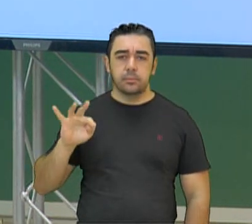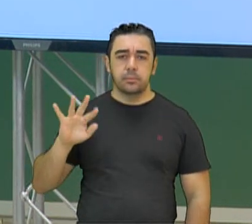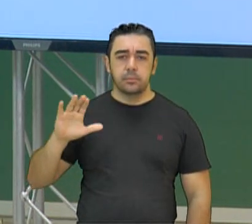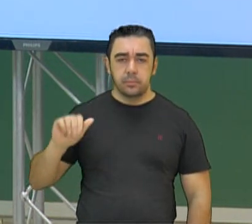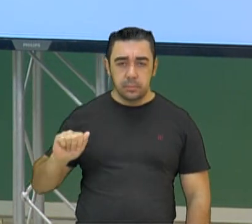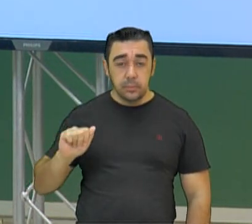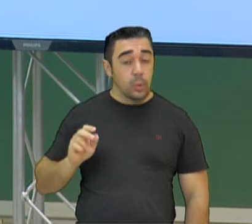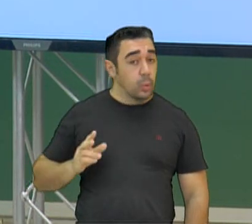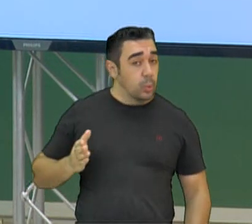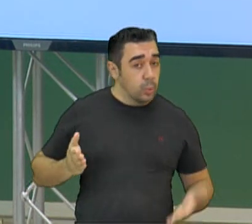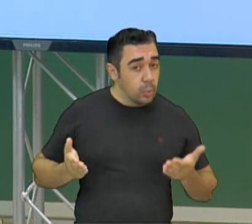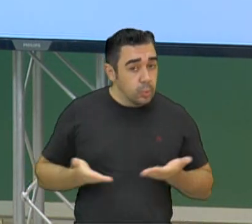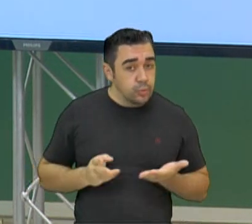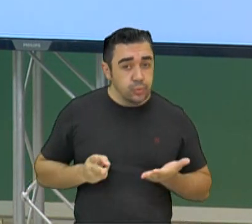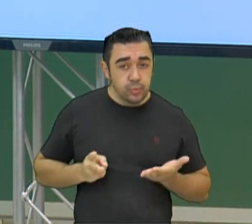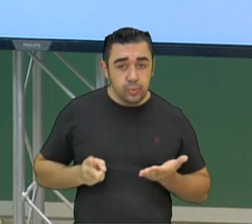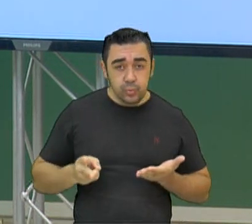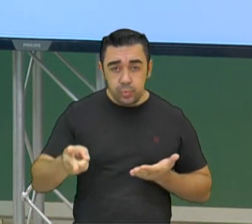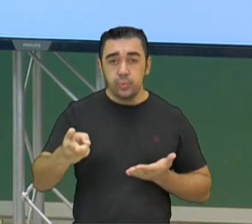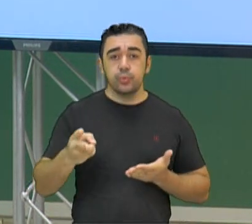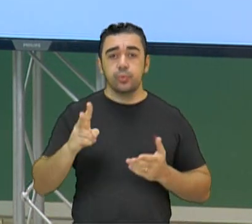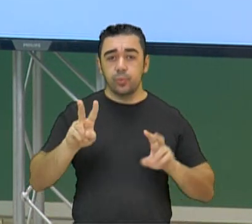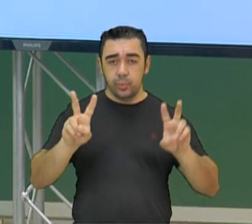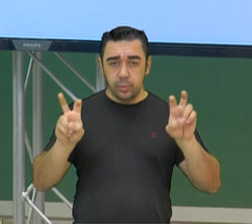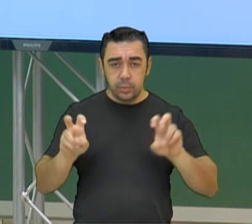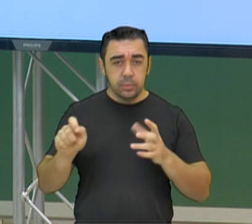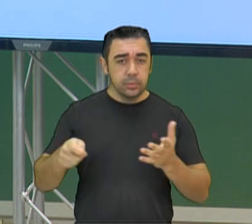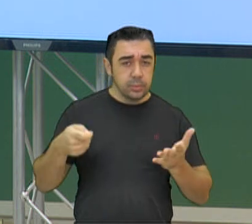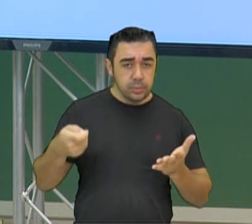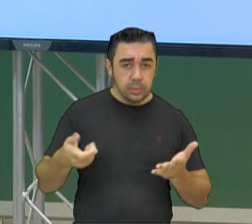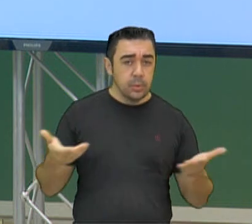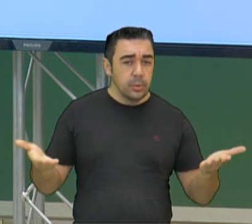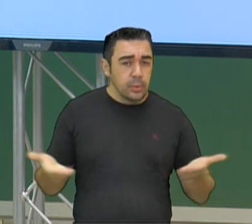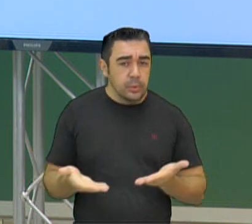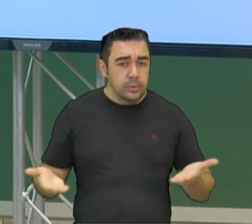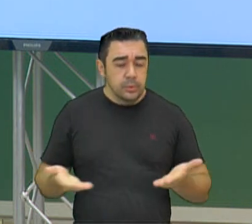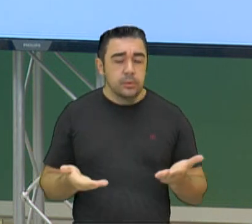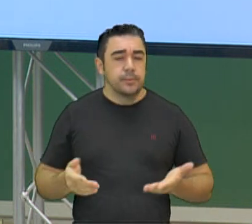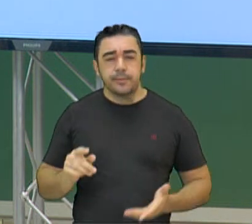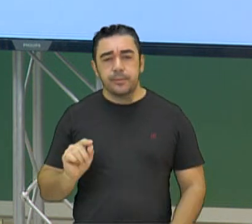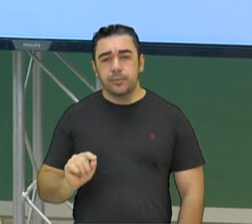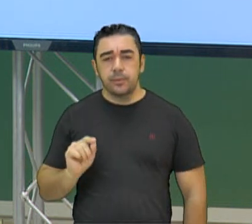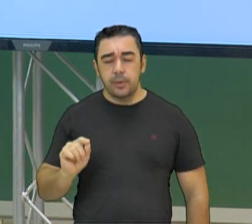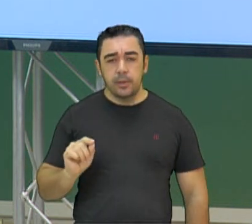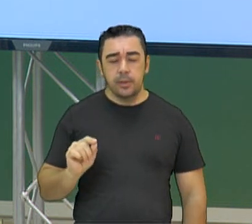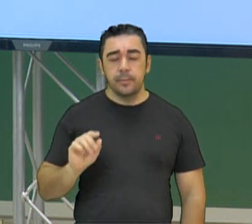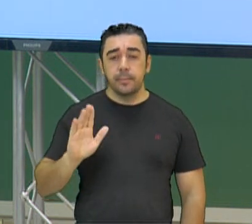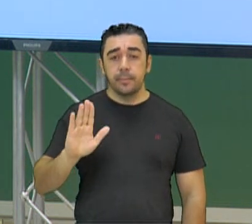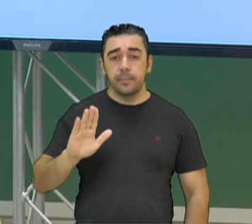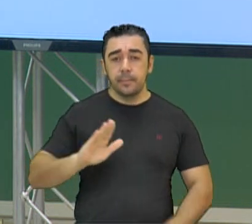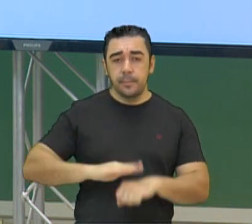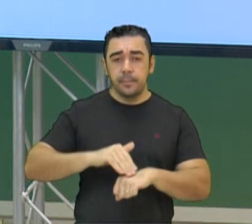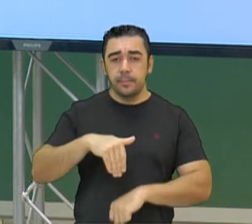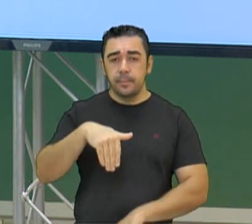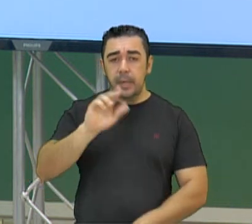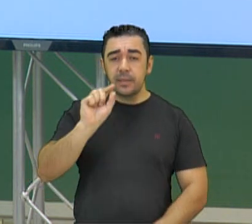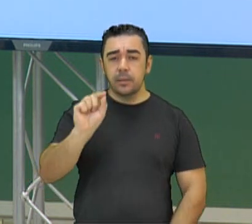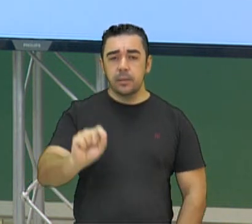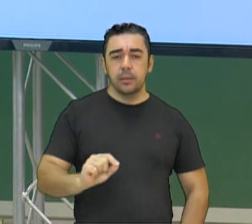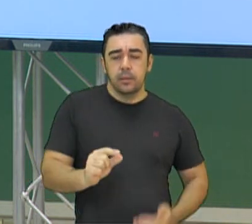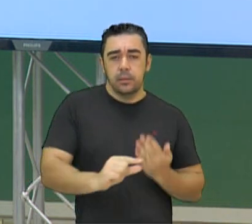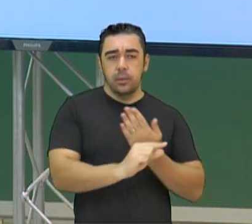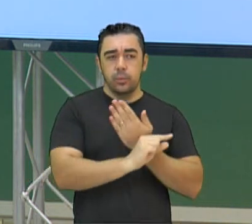Hoje continuaremos a estudar esse assunto, só que agora um pouco mais sobre seus autores.